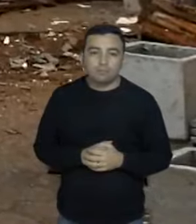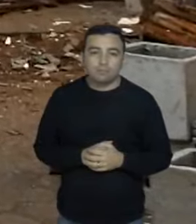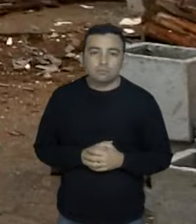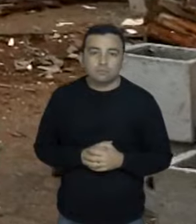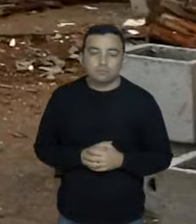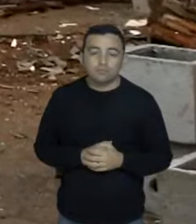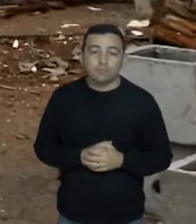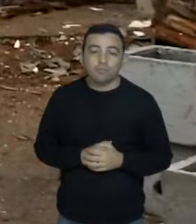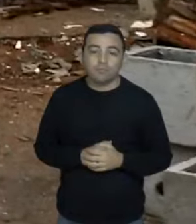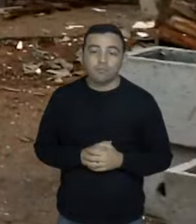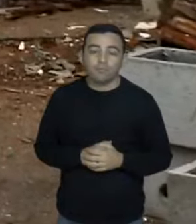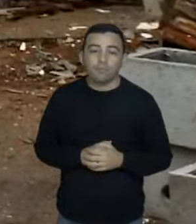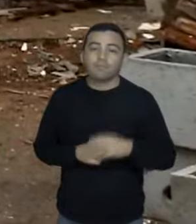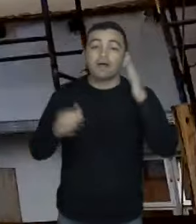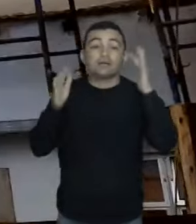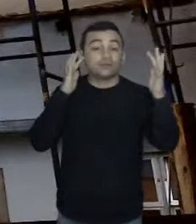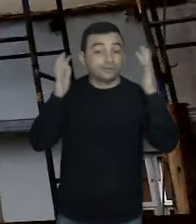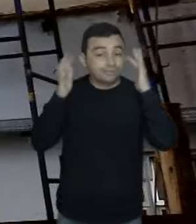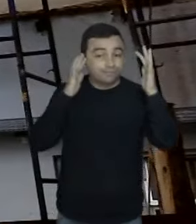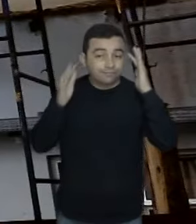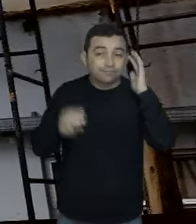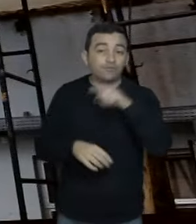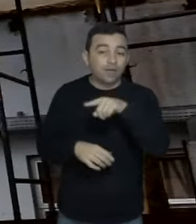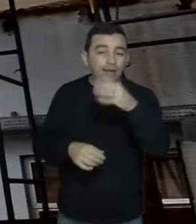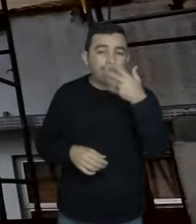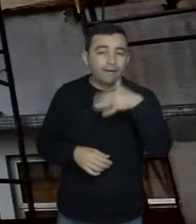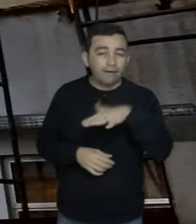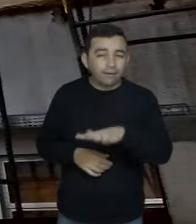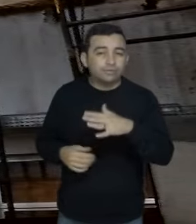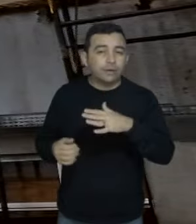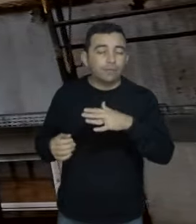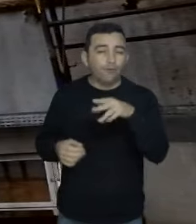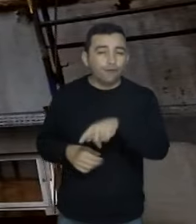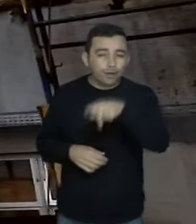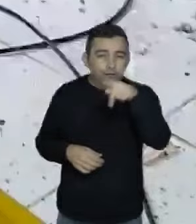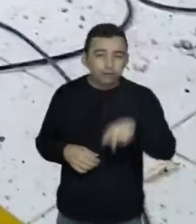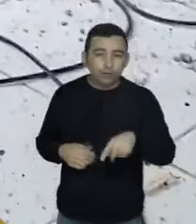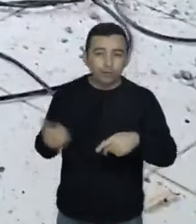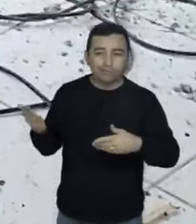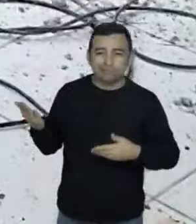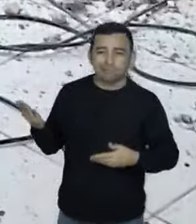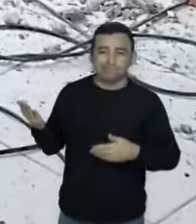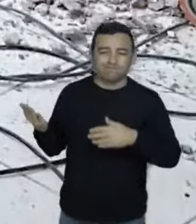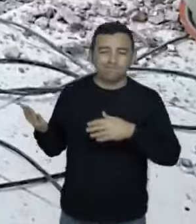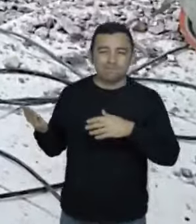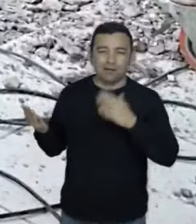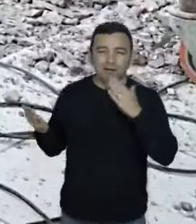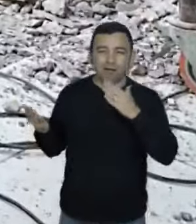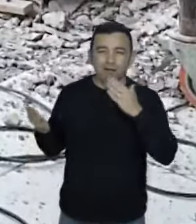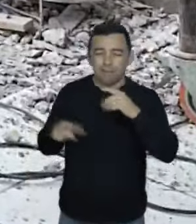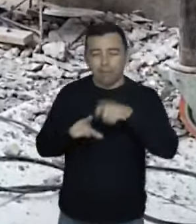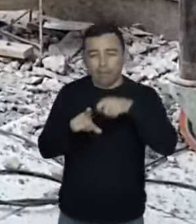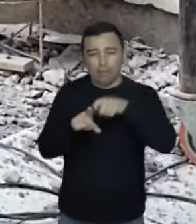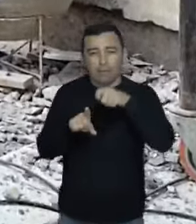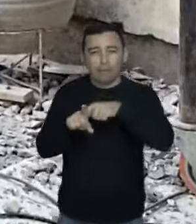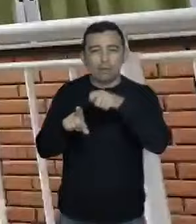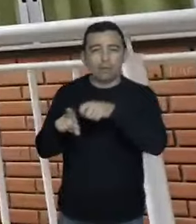então gente imagina crianças professores nessa condição de meses e meses de